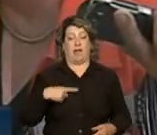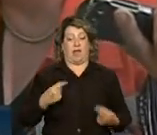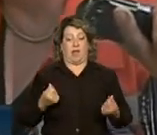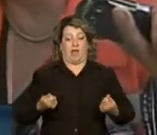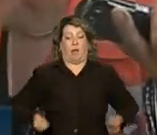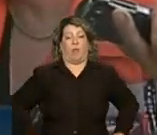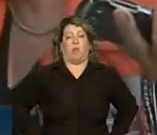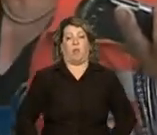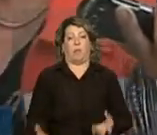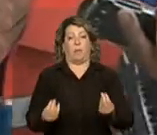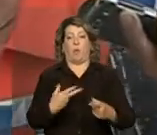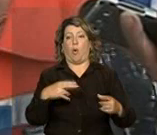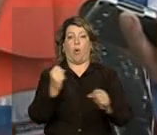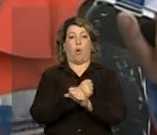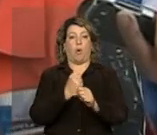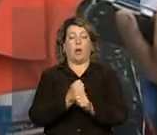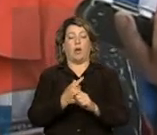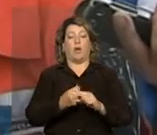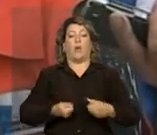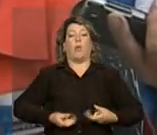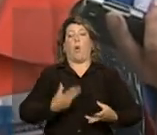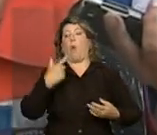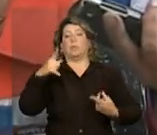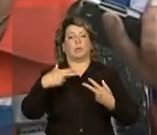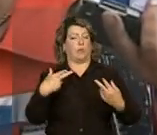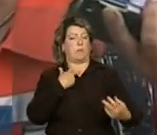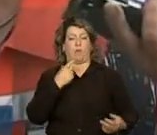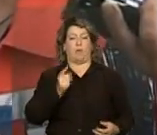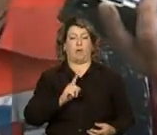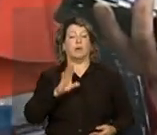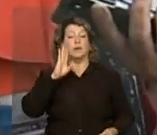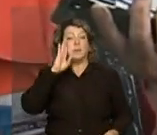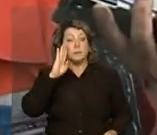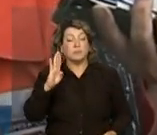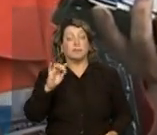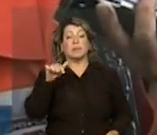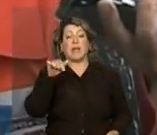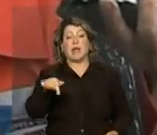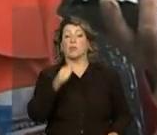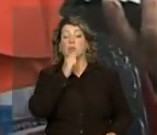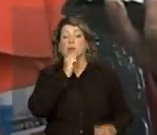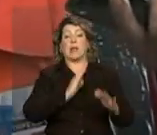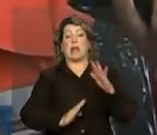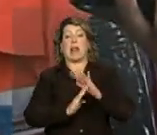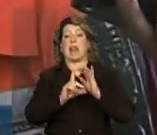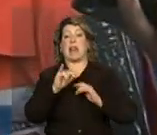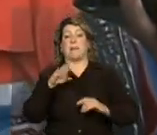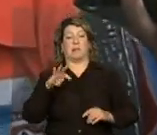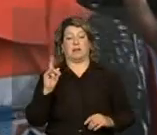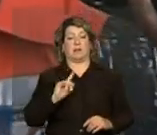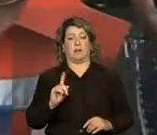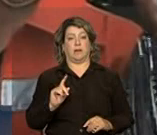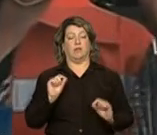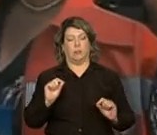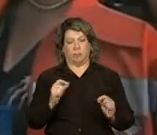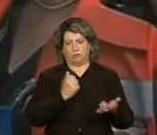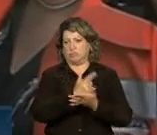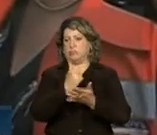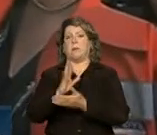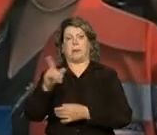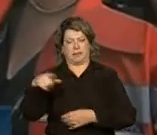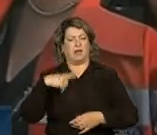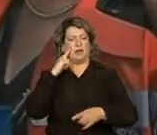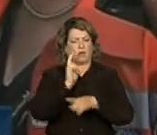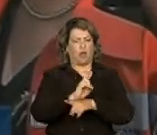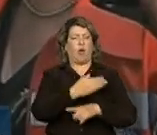gastando para recuperação e gastar para outra coisa. Em princípio, ele não tem limite. Em princípio, agora ele está